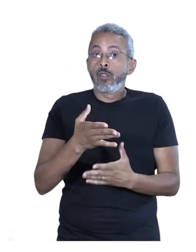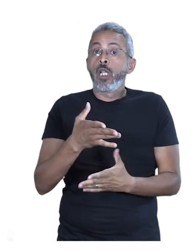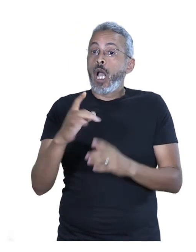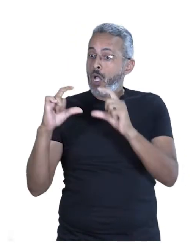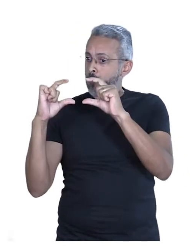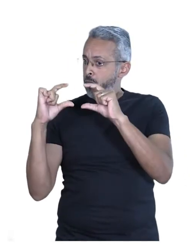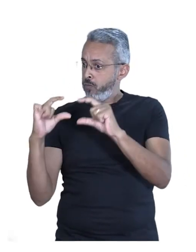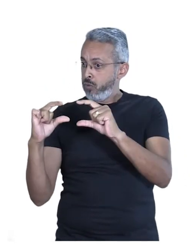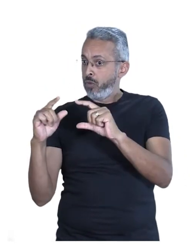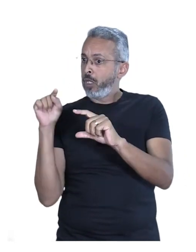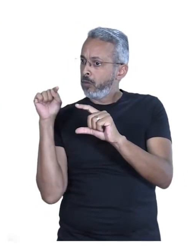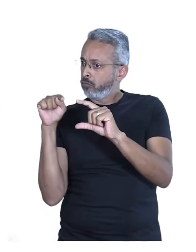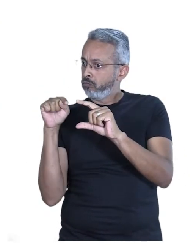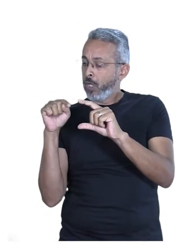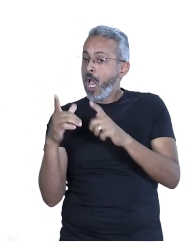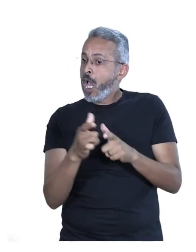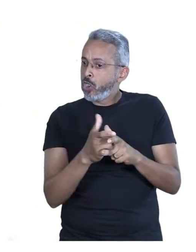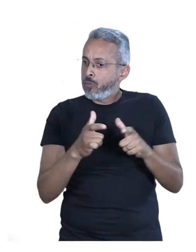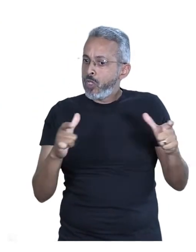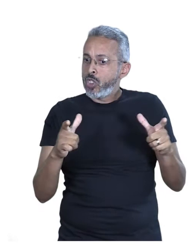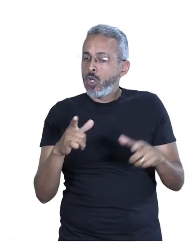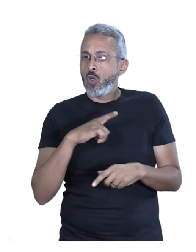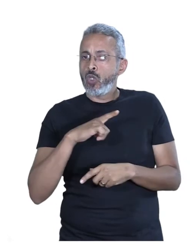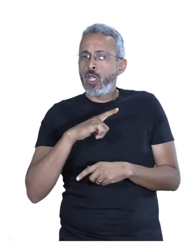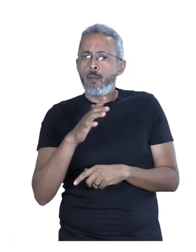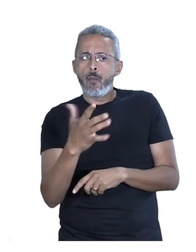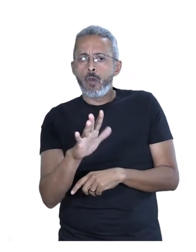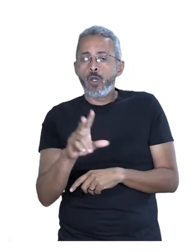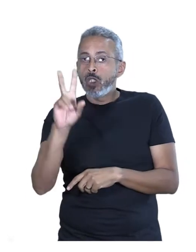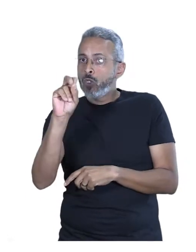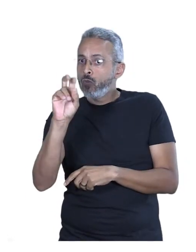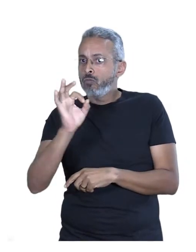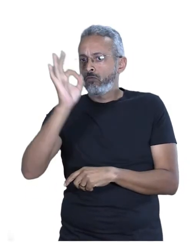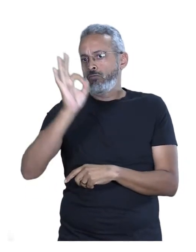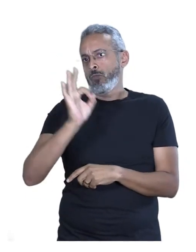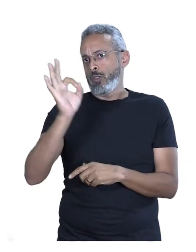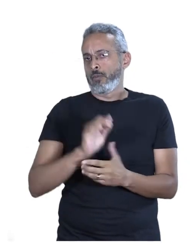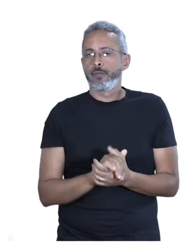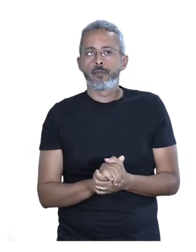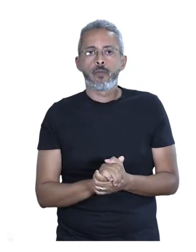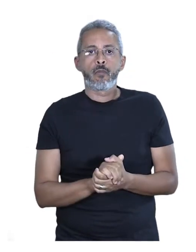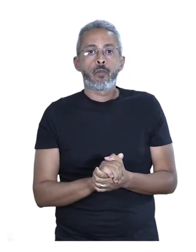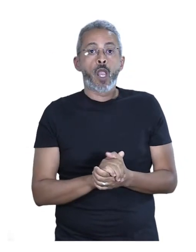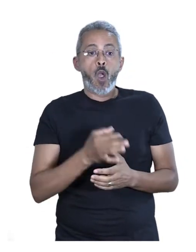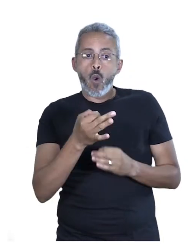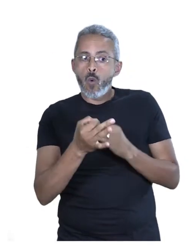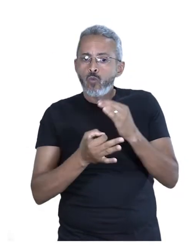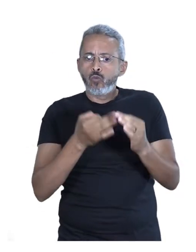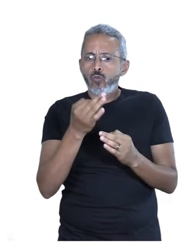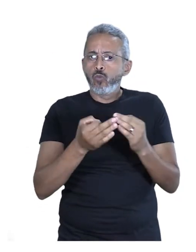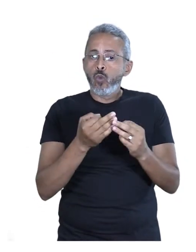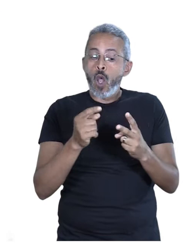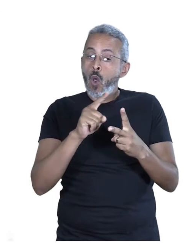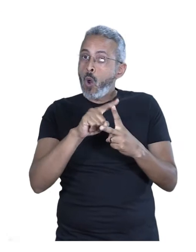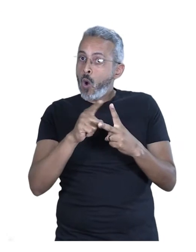do texto, cuja dimensão deve compreender cerca de 50% do mesmo. Um argumento é composto